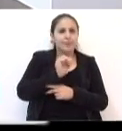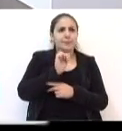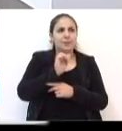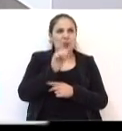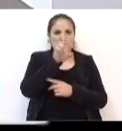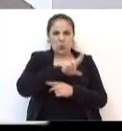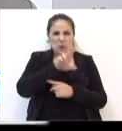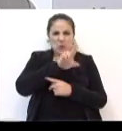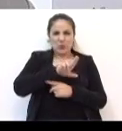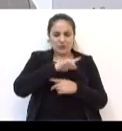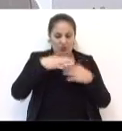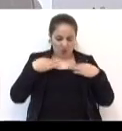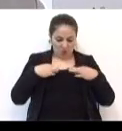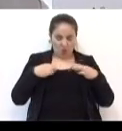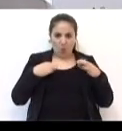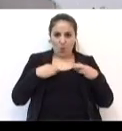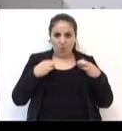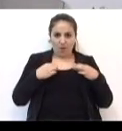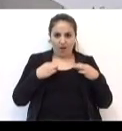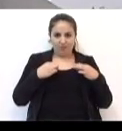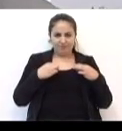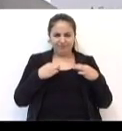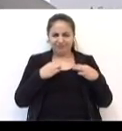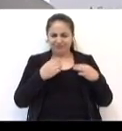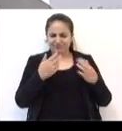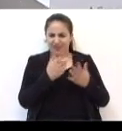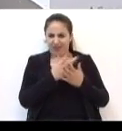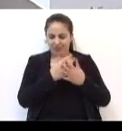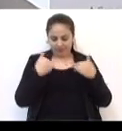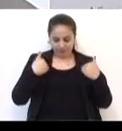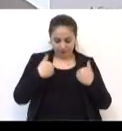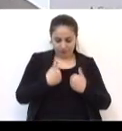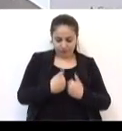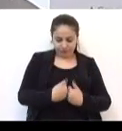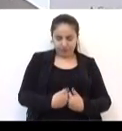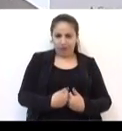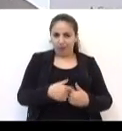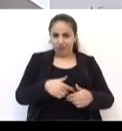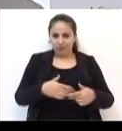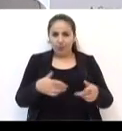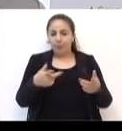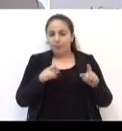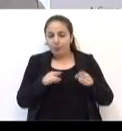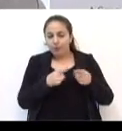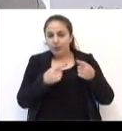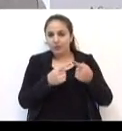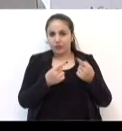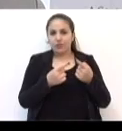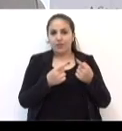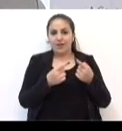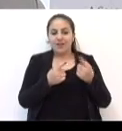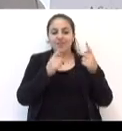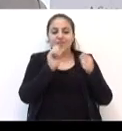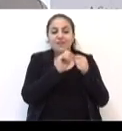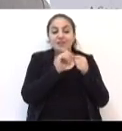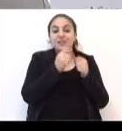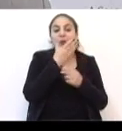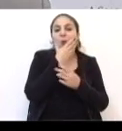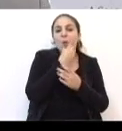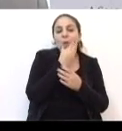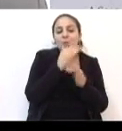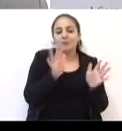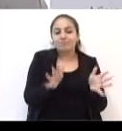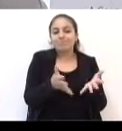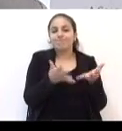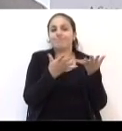mulheres, usam roupas indecentes ou provocativas, elas incitam aos homens esse tipo